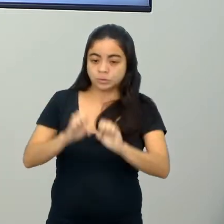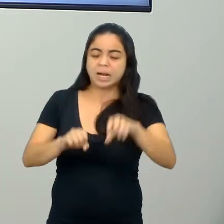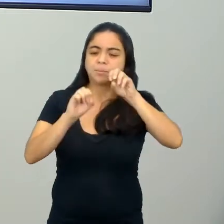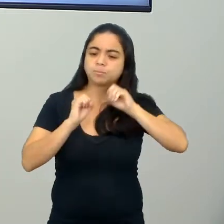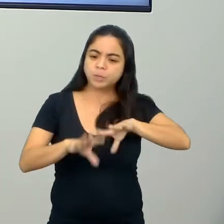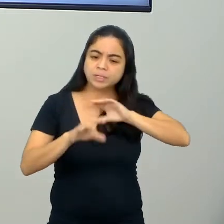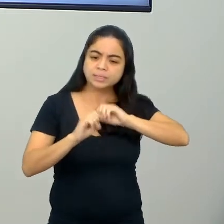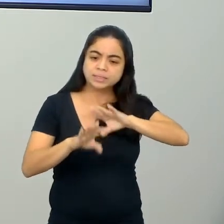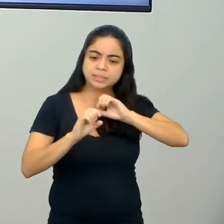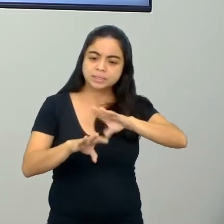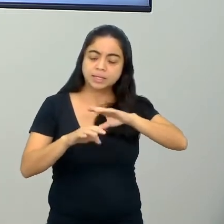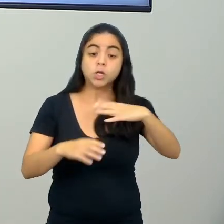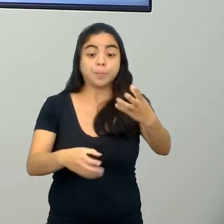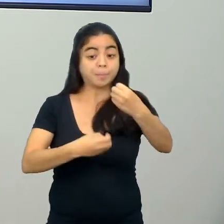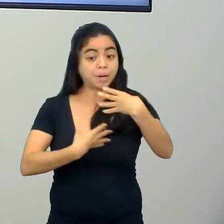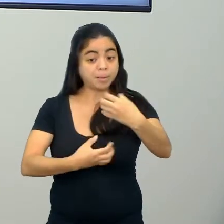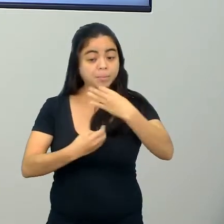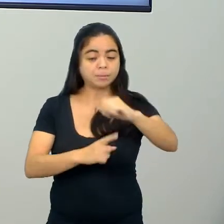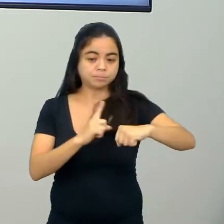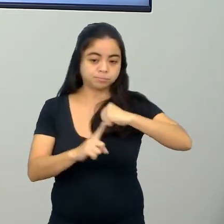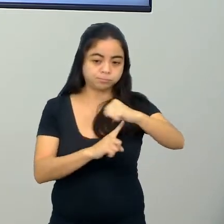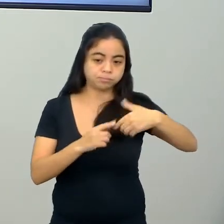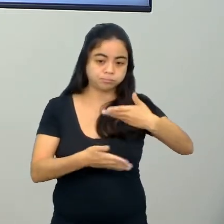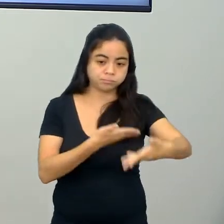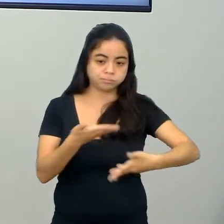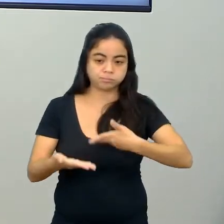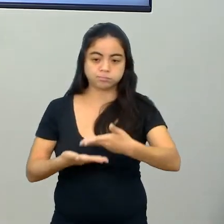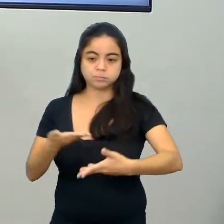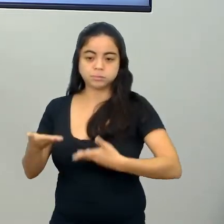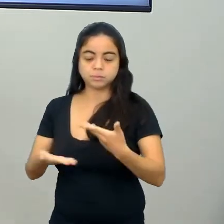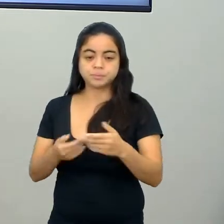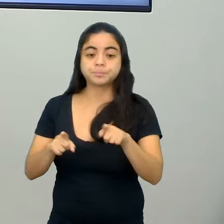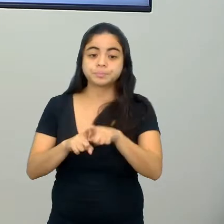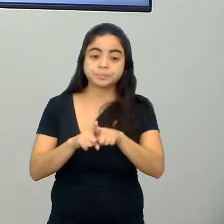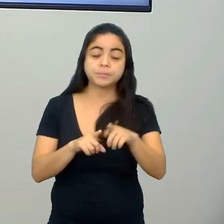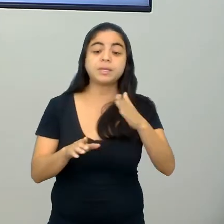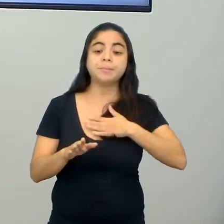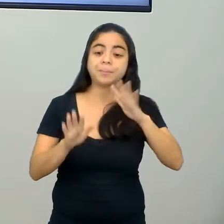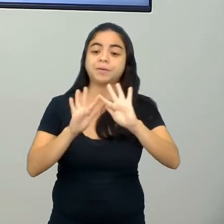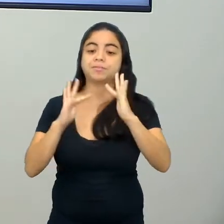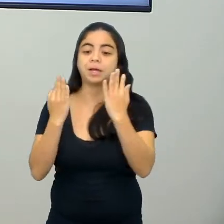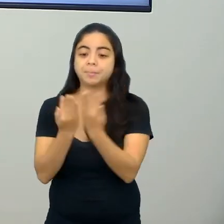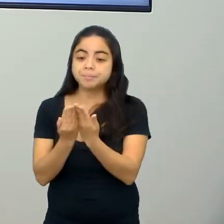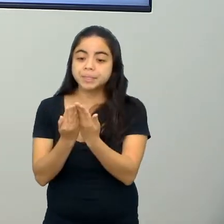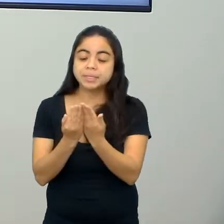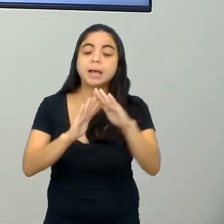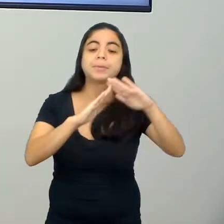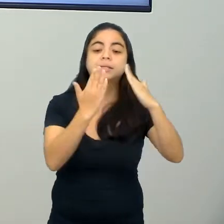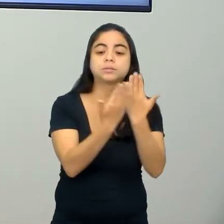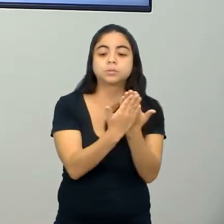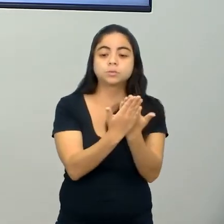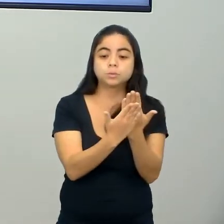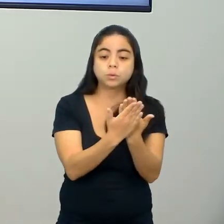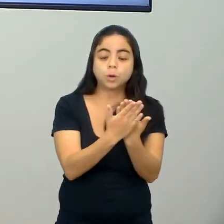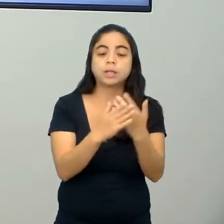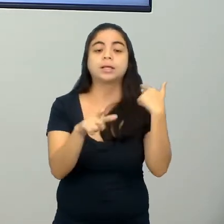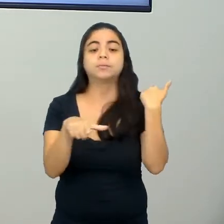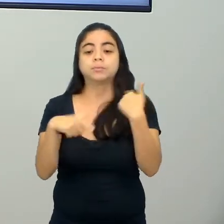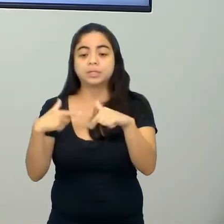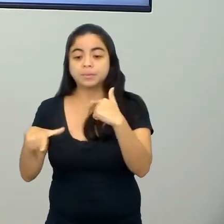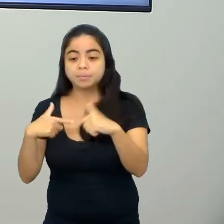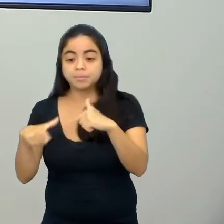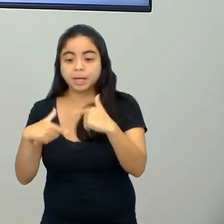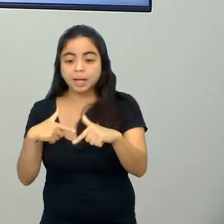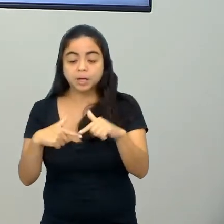e passada para mim pela socialização. E aí vai ser passada pela minha família, pela escola, pelo trabalho,